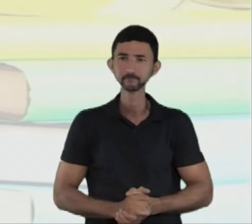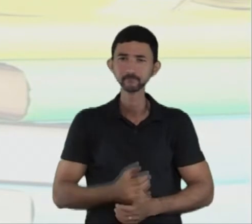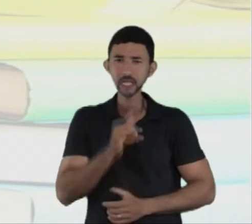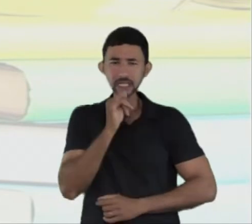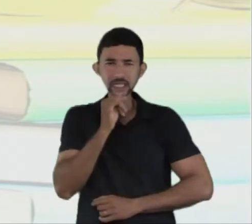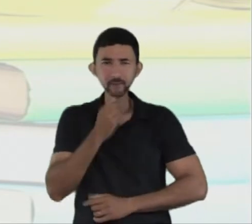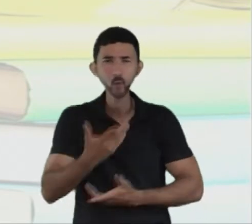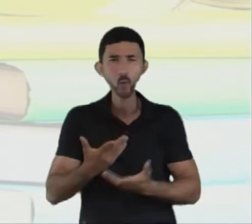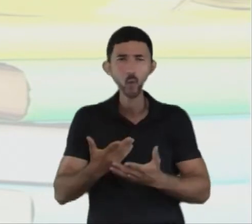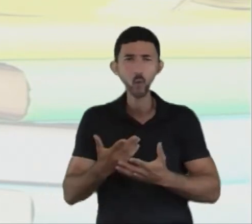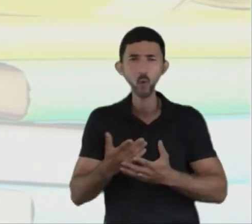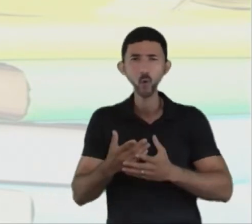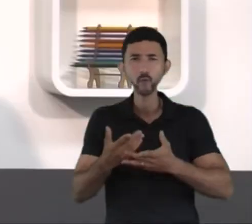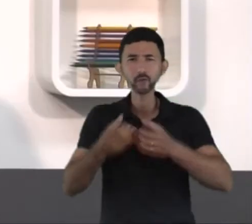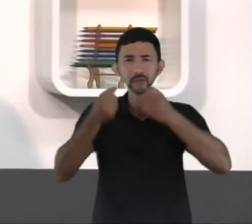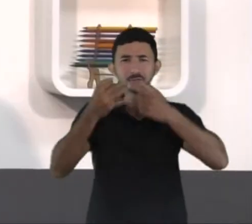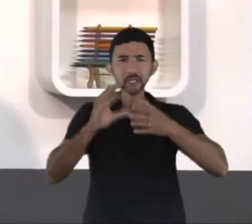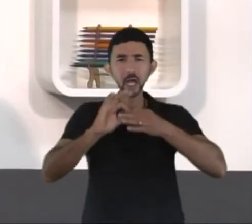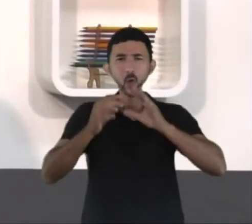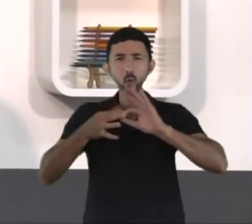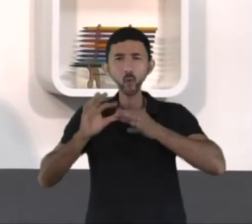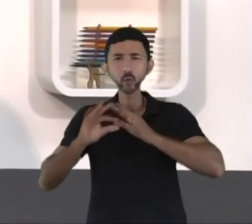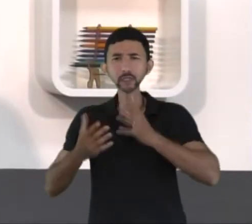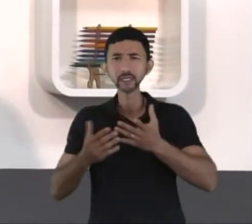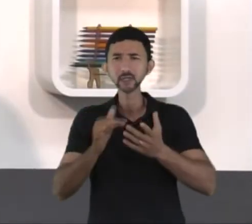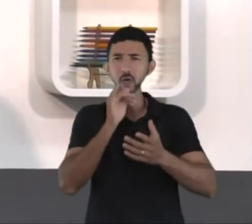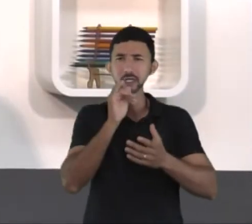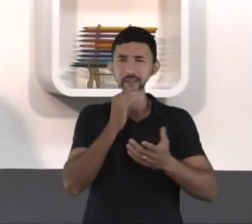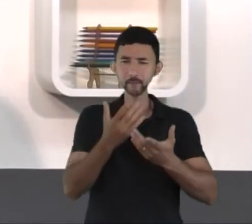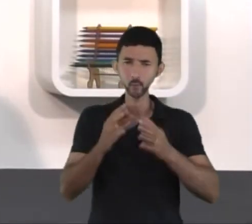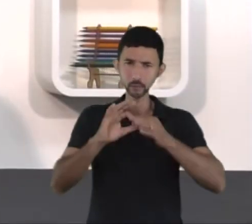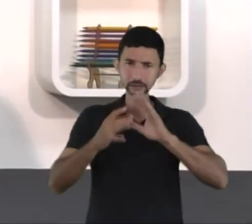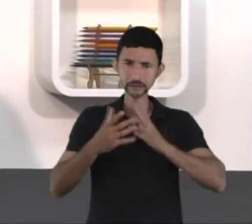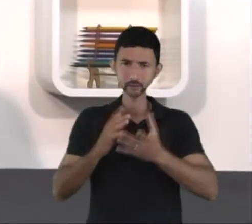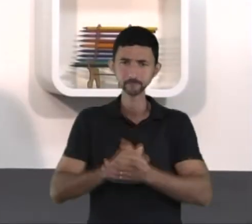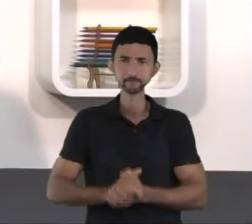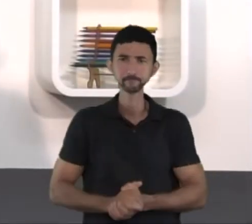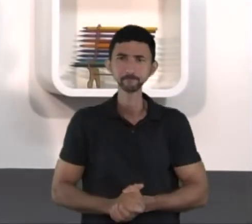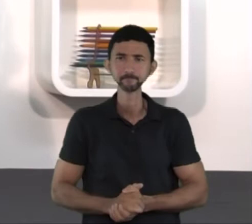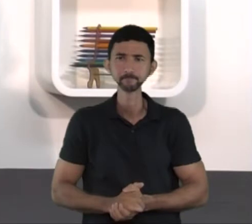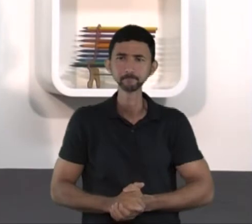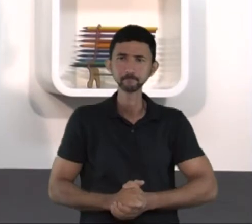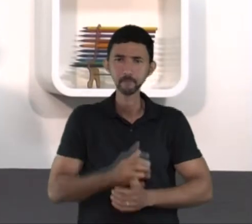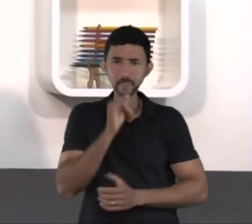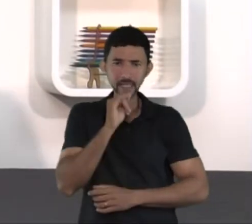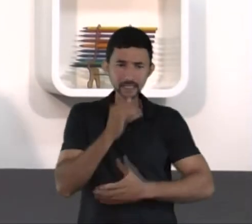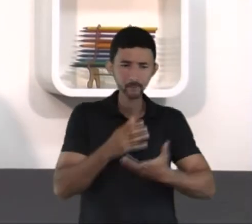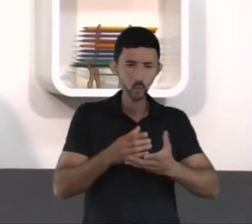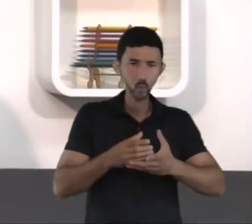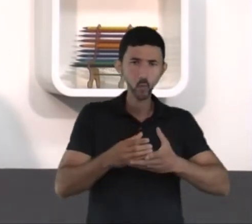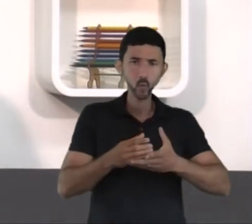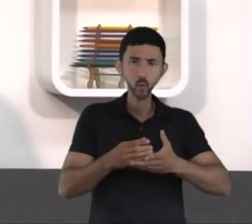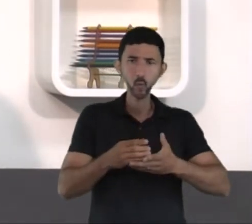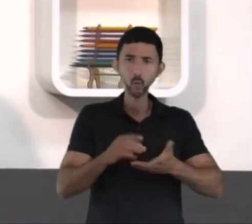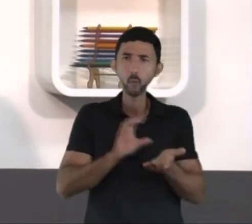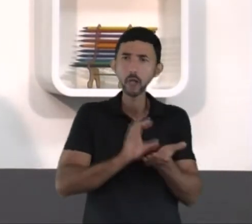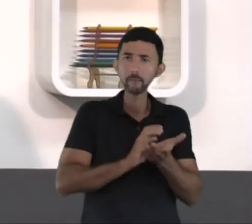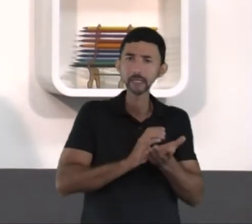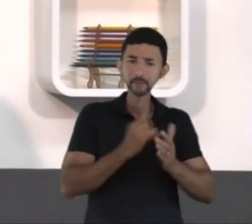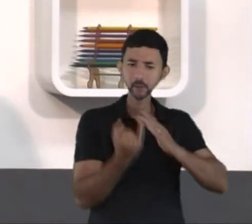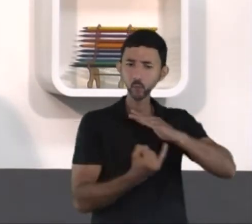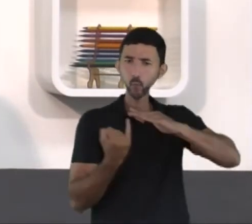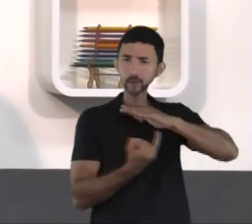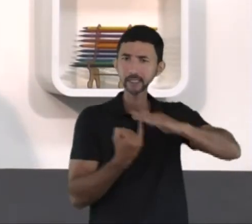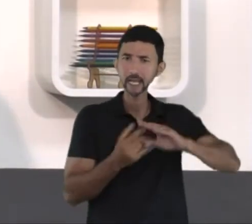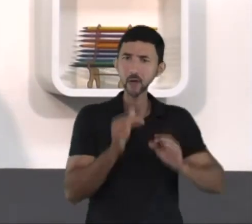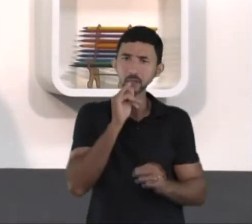aqui, vamos fazer um contexto do sistema socialista, né? Na época do capitalismo industrial, nós temos